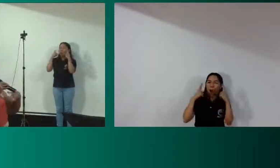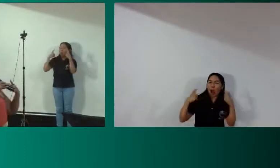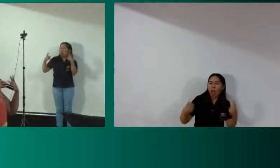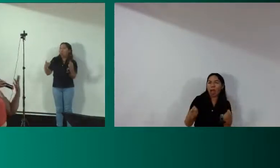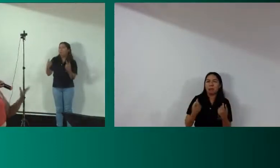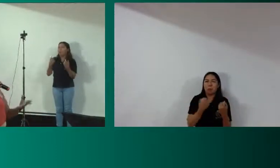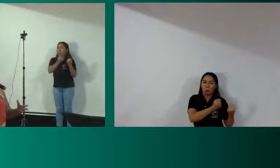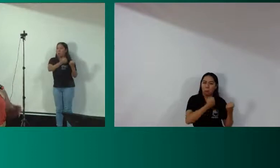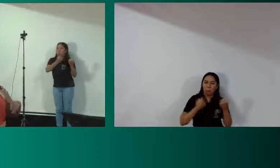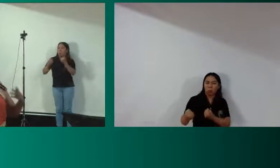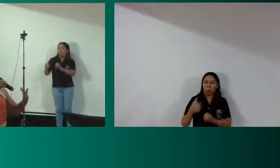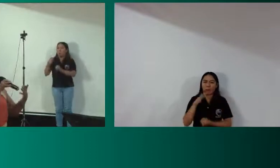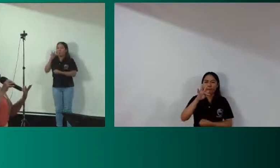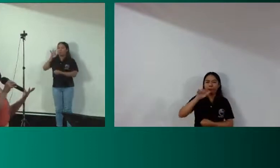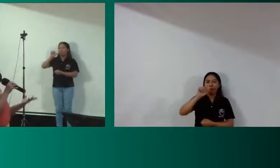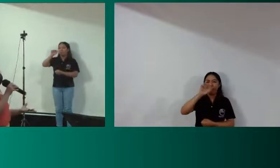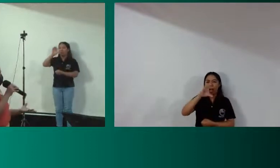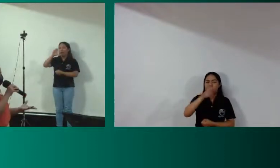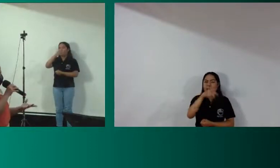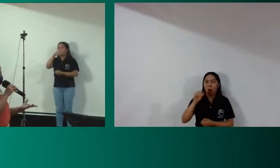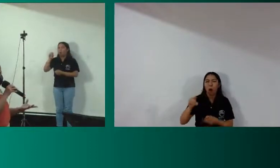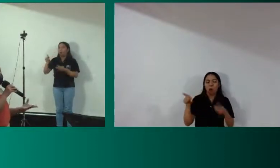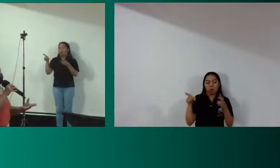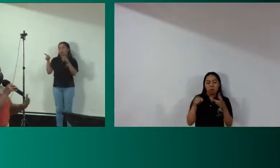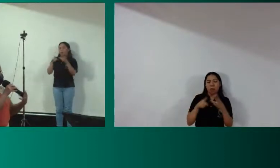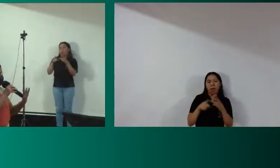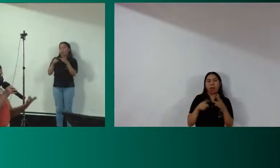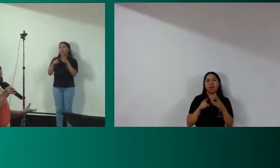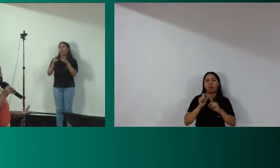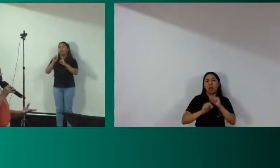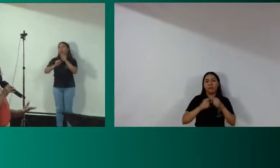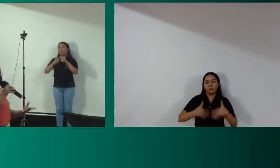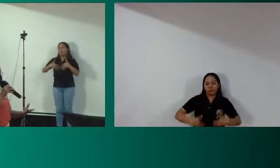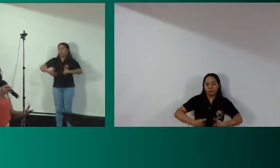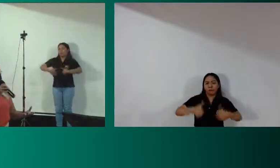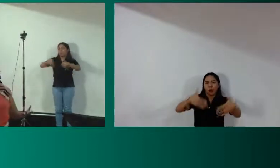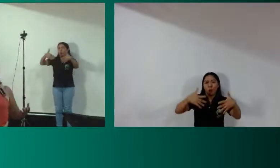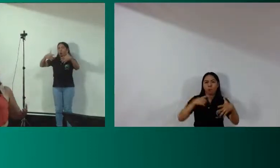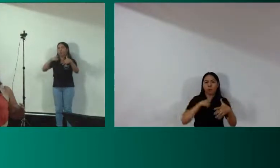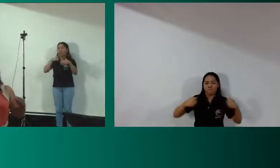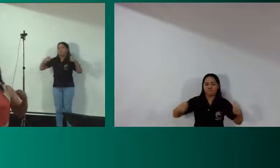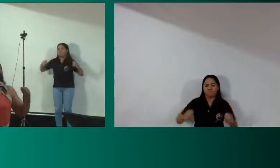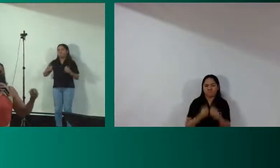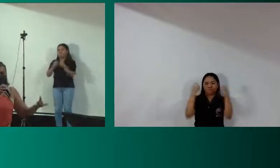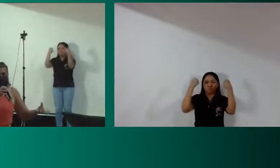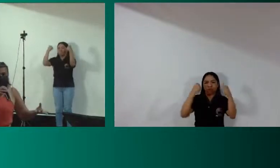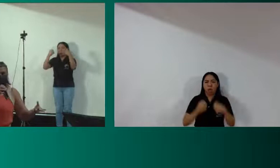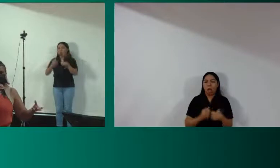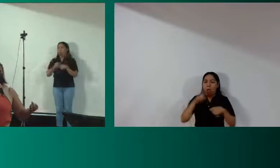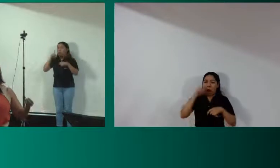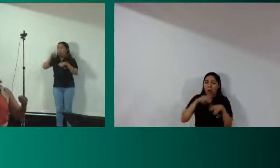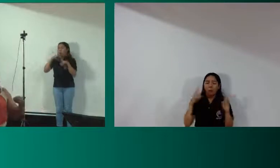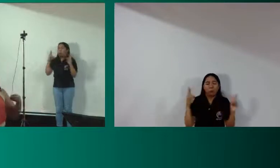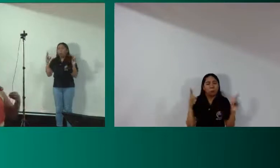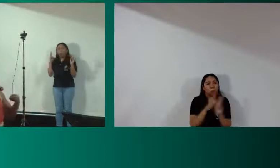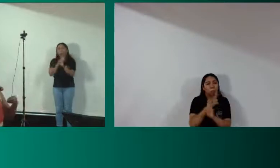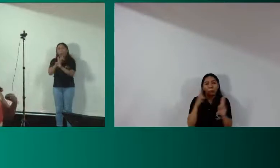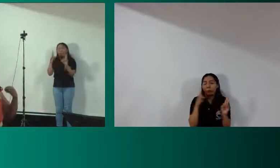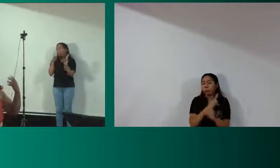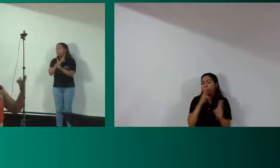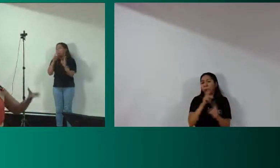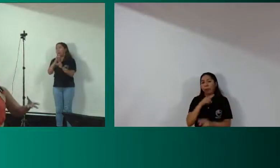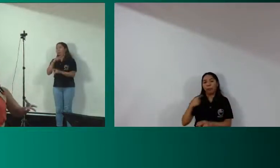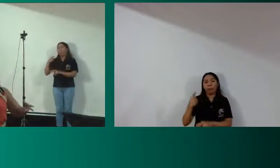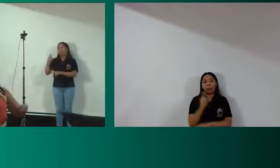Crime Organizado né E a questão da fome né que impacta diretamente então é urgente né que